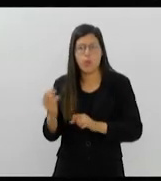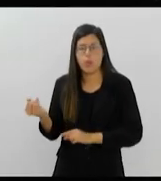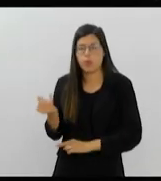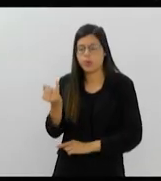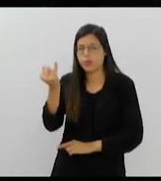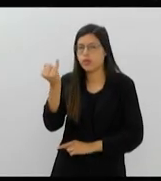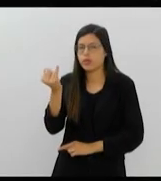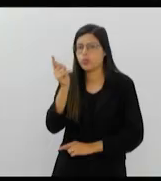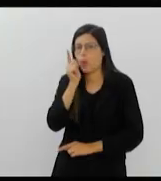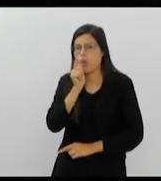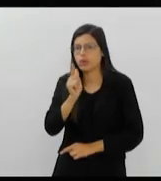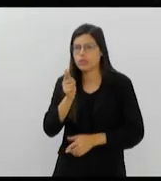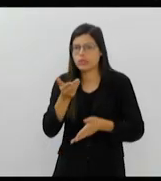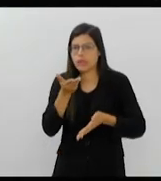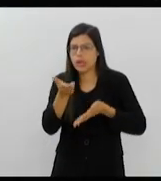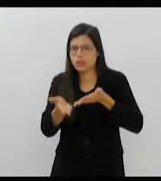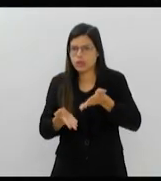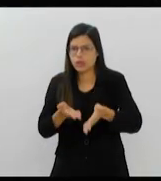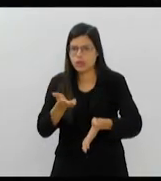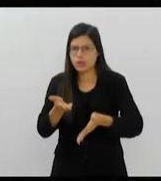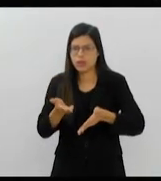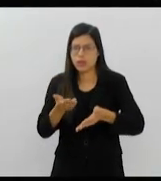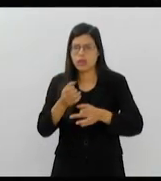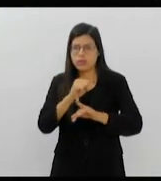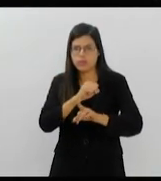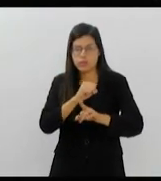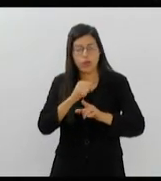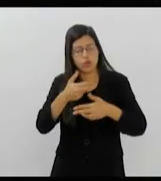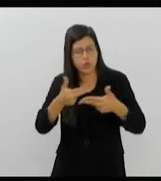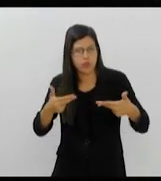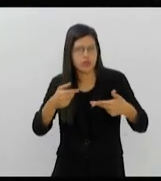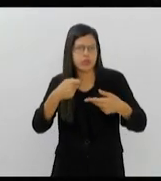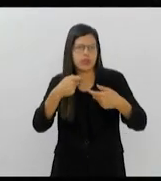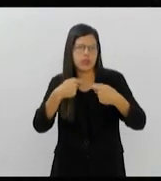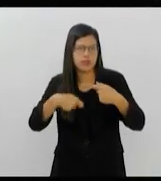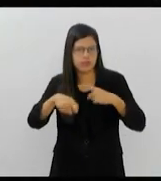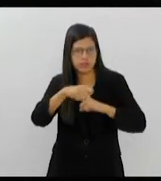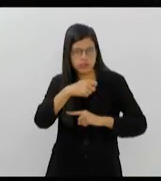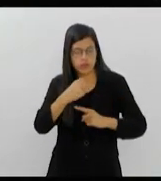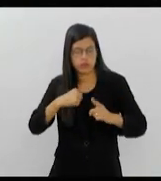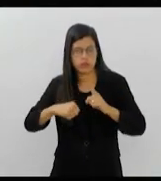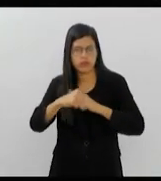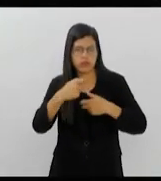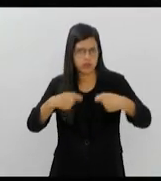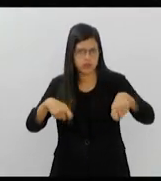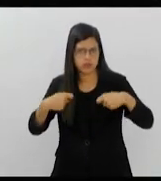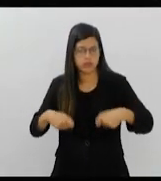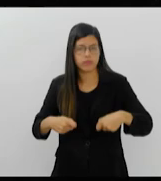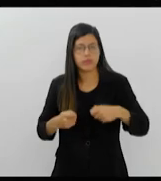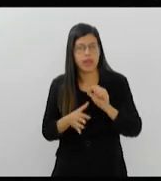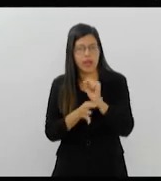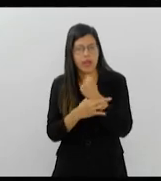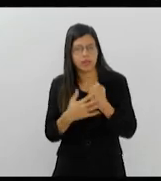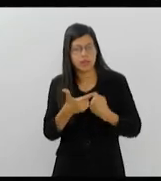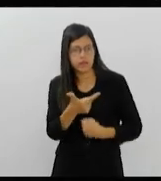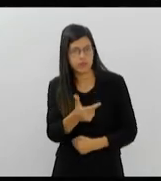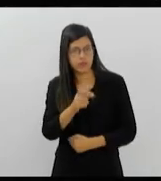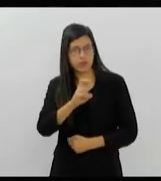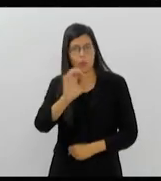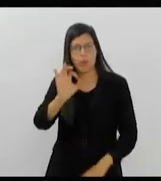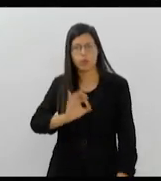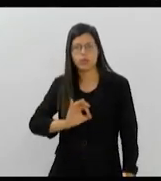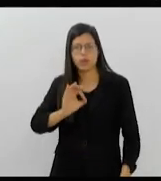você atender às demandas da sociedade, para garantir os 25% de investimento em